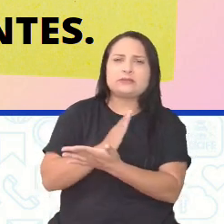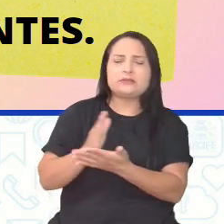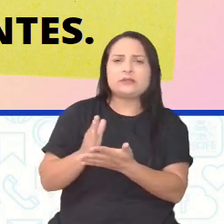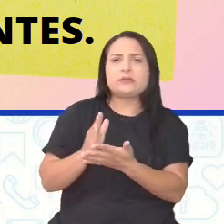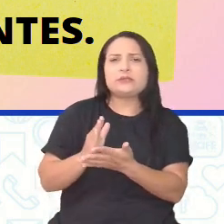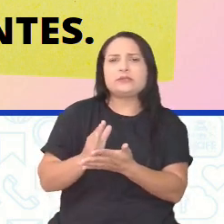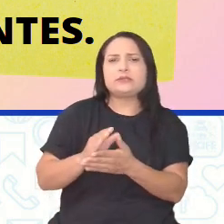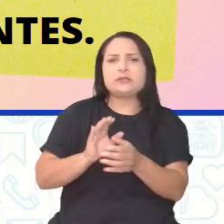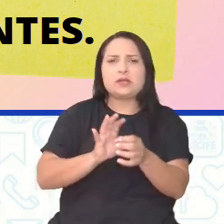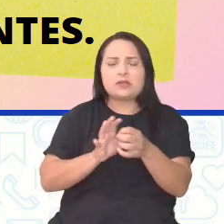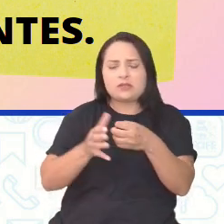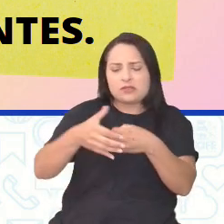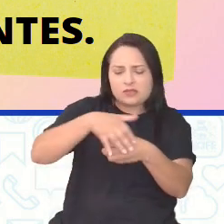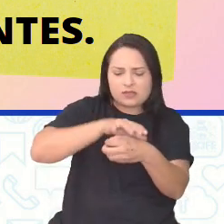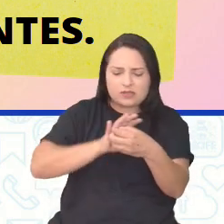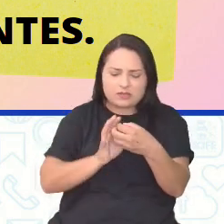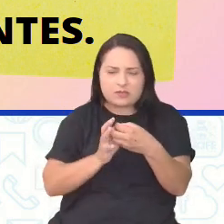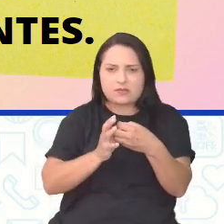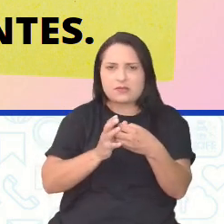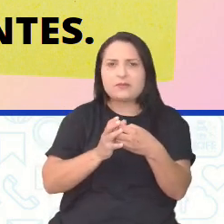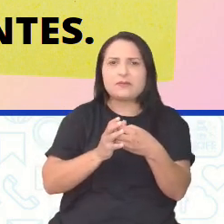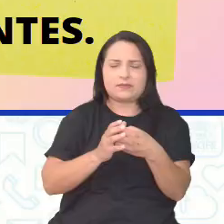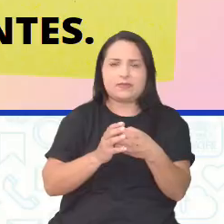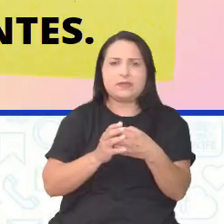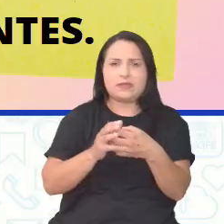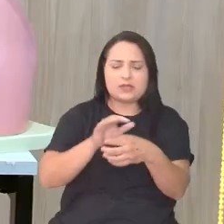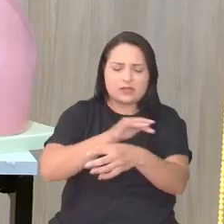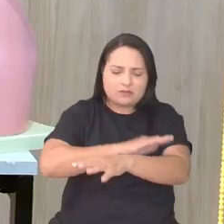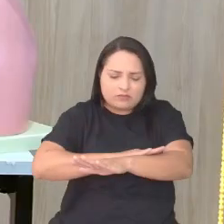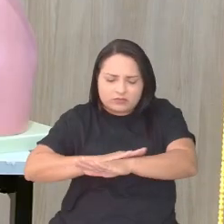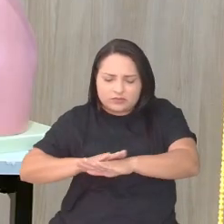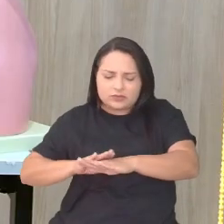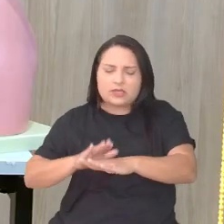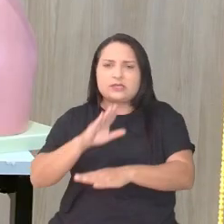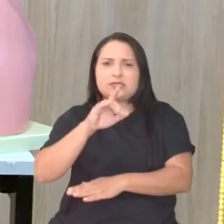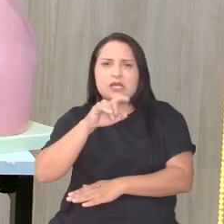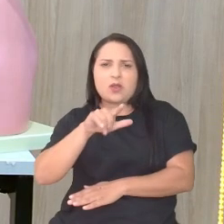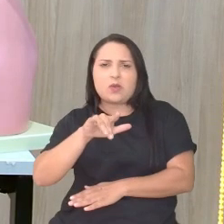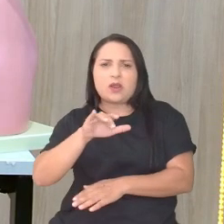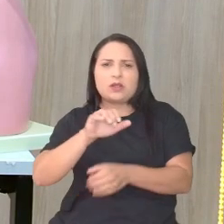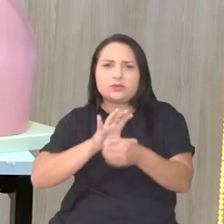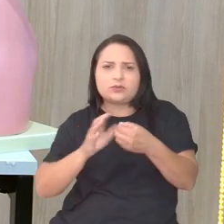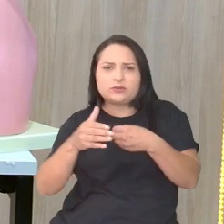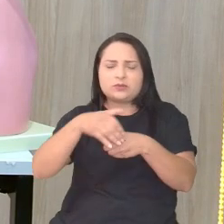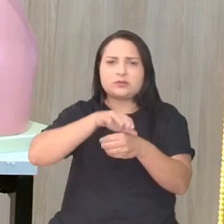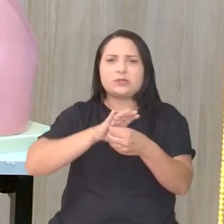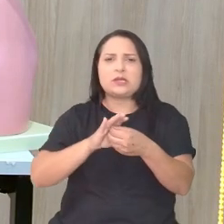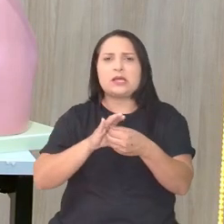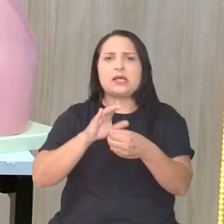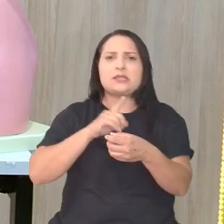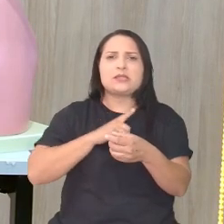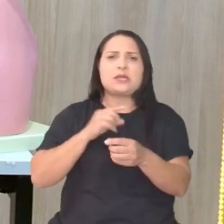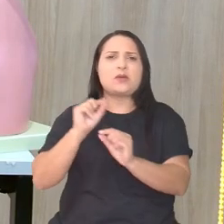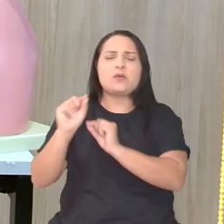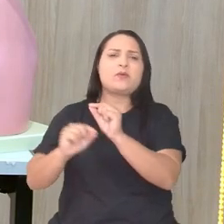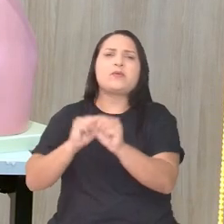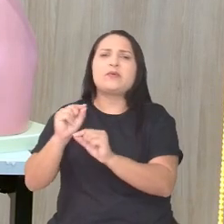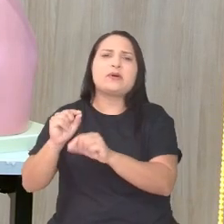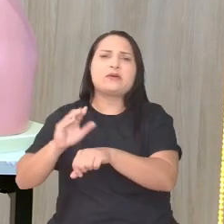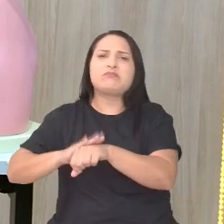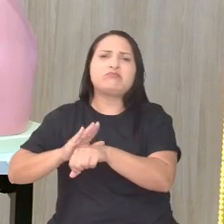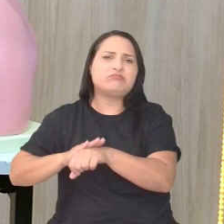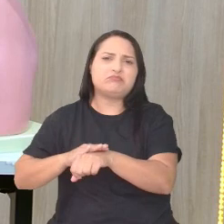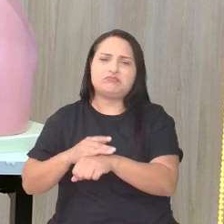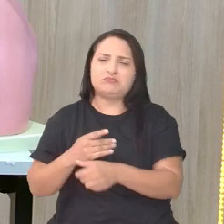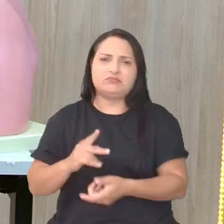a função. Que as formas dos tecidos, né, as formas das células que compõem esses tecidos, determinam as funções que ele